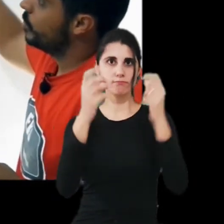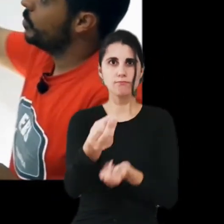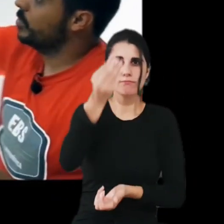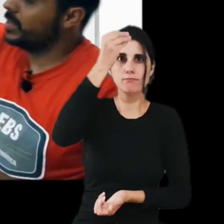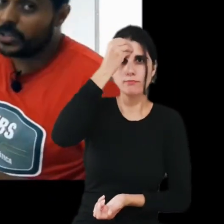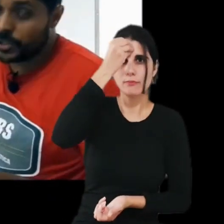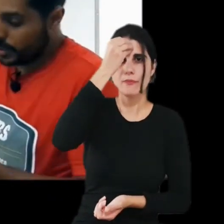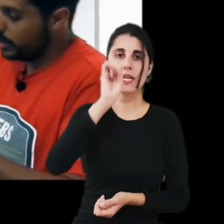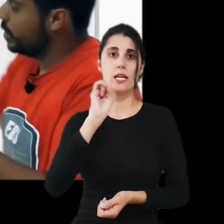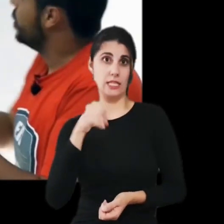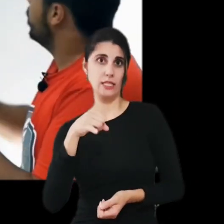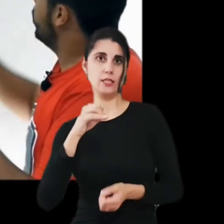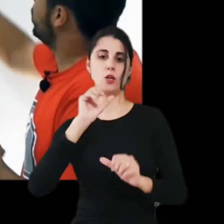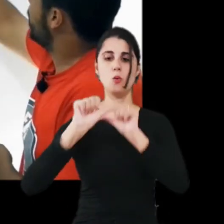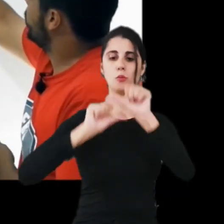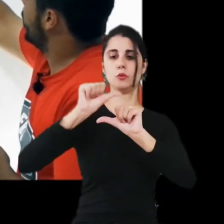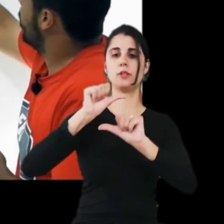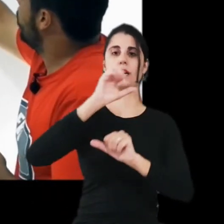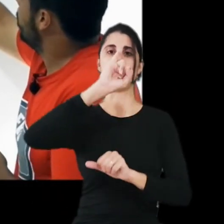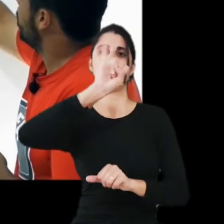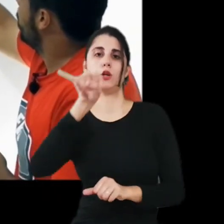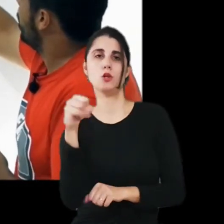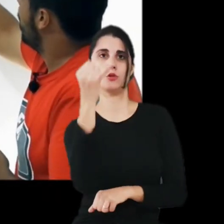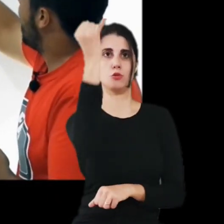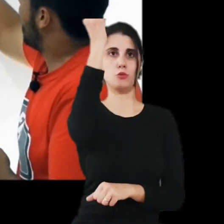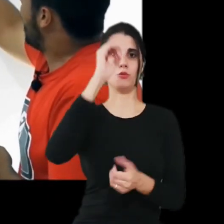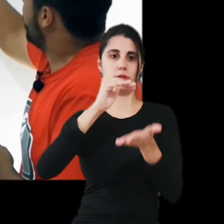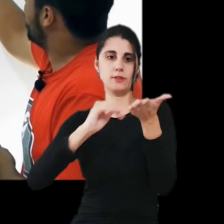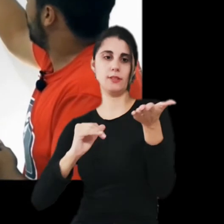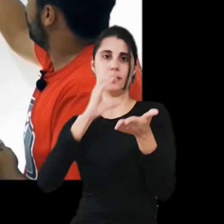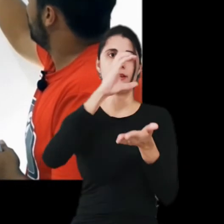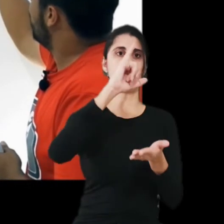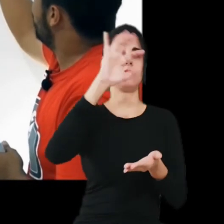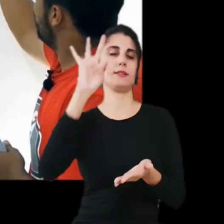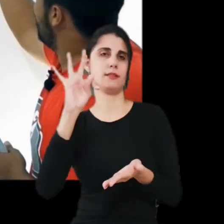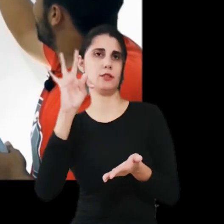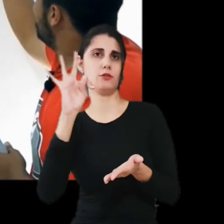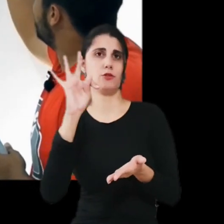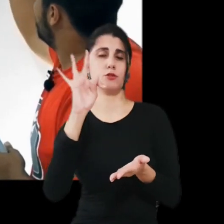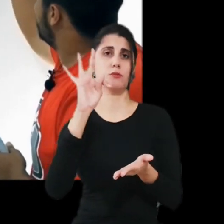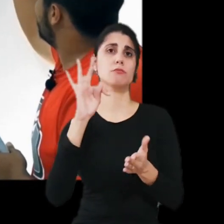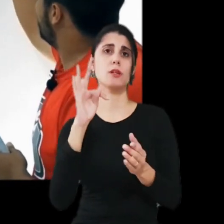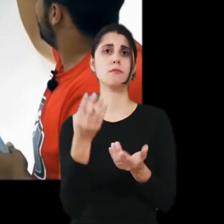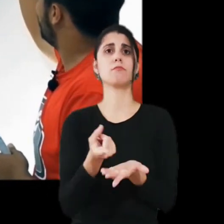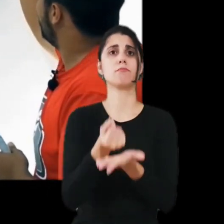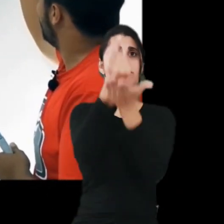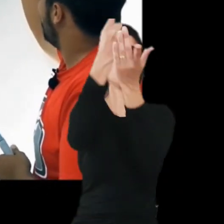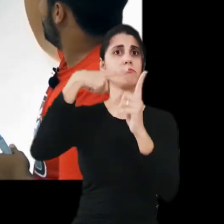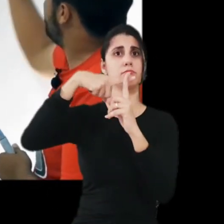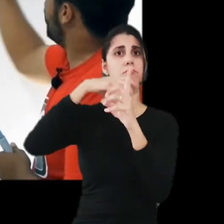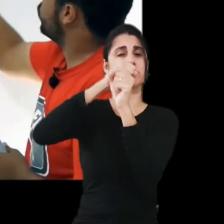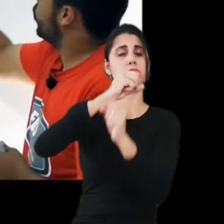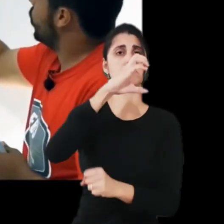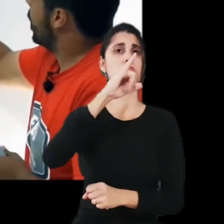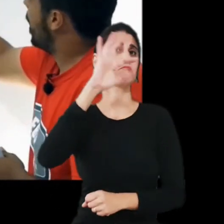juro o CIT, montante é igual a capital mais CIT.